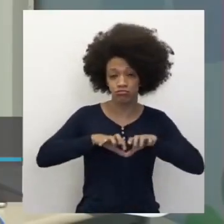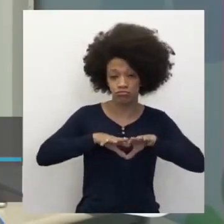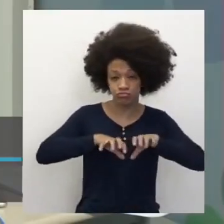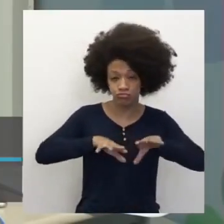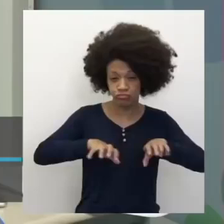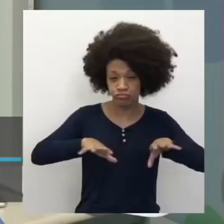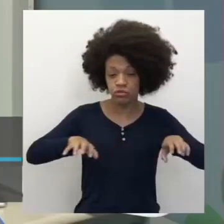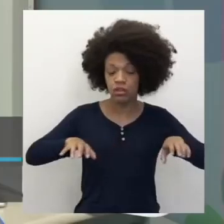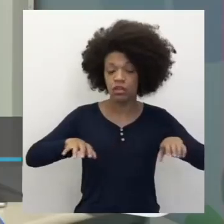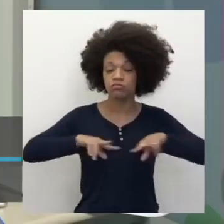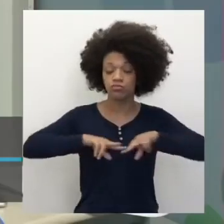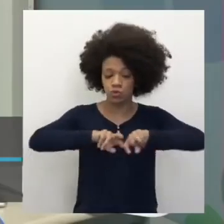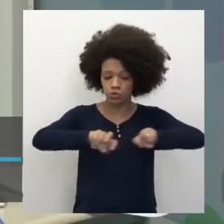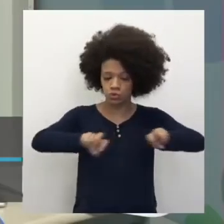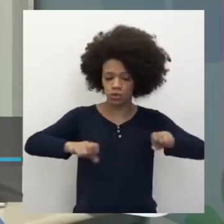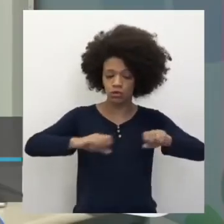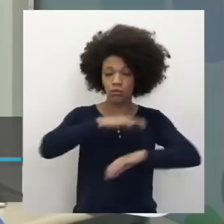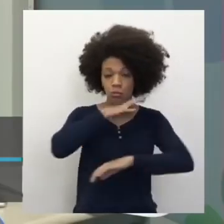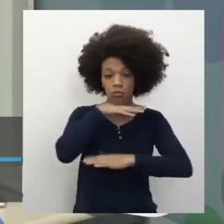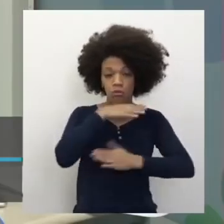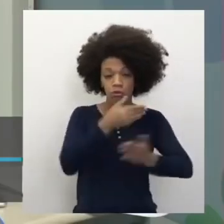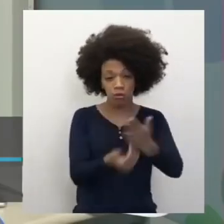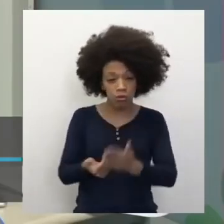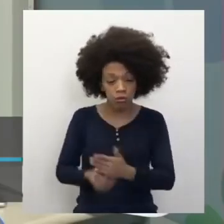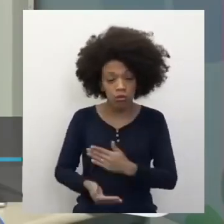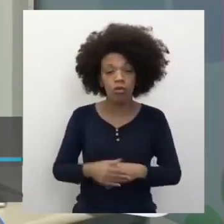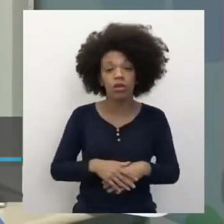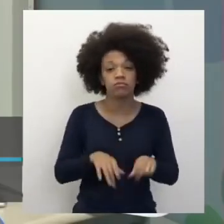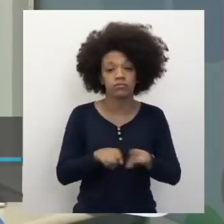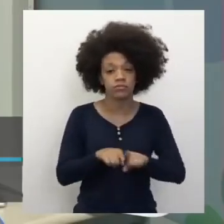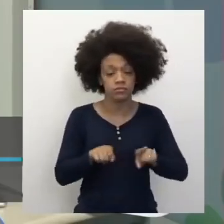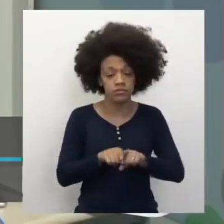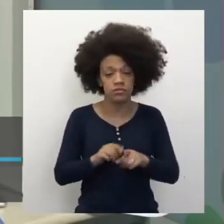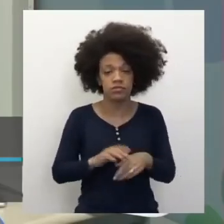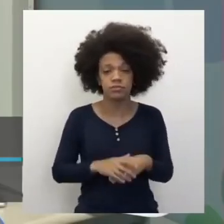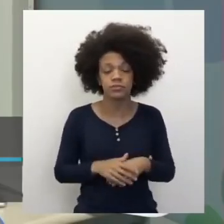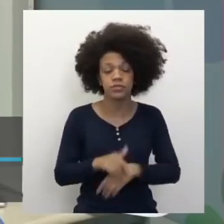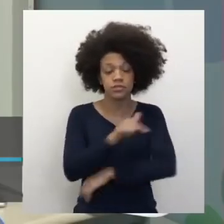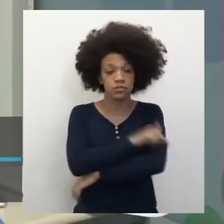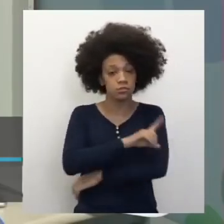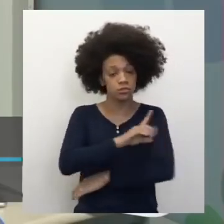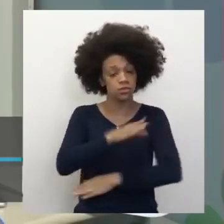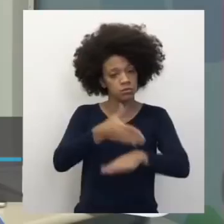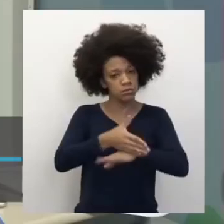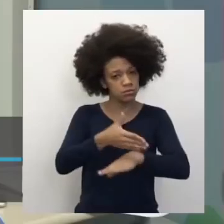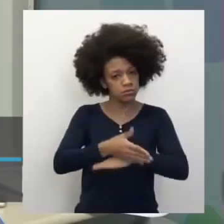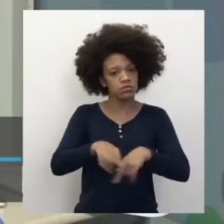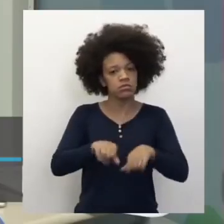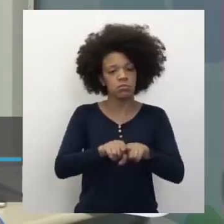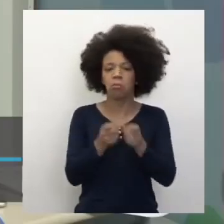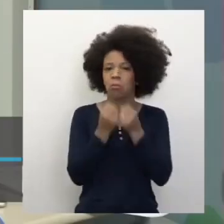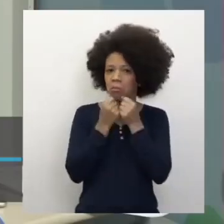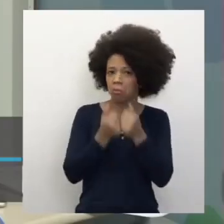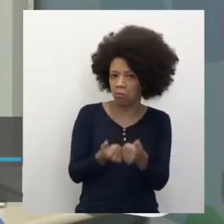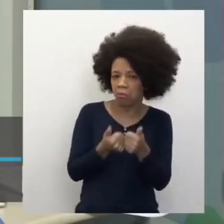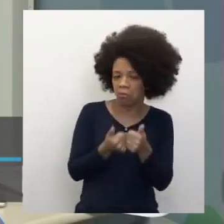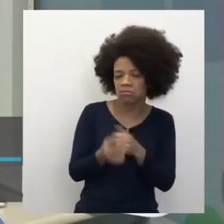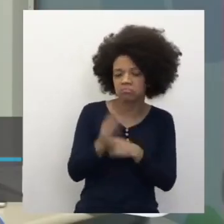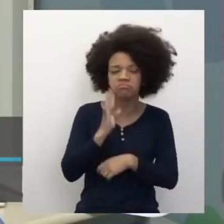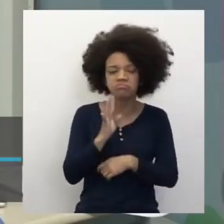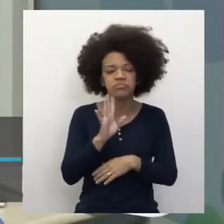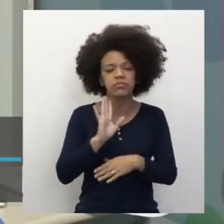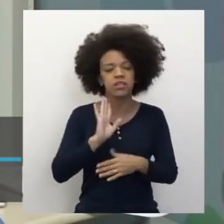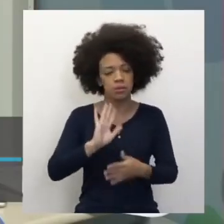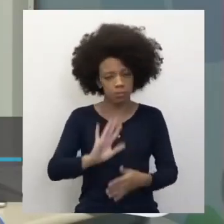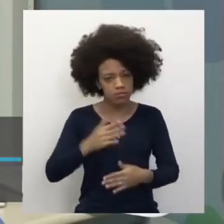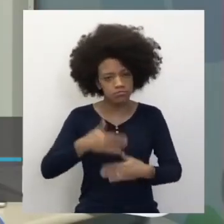trabalhando hoje. Perda de nicho. Ó, tem 7º D participando também, muito bem, legal. Mas vamos seguir